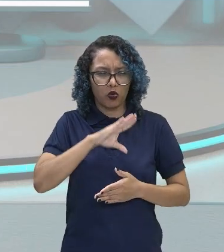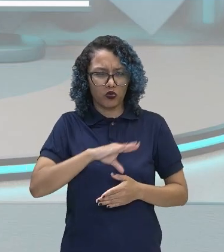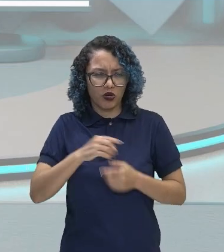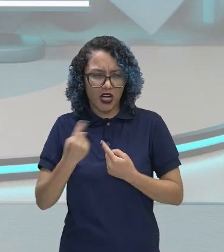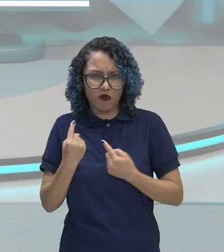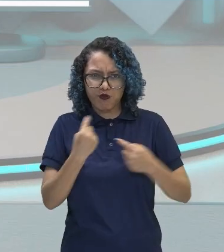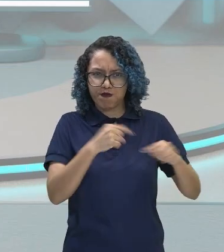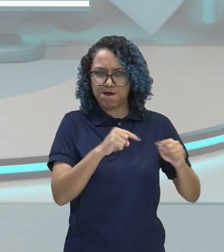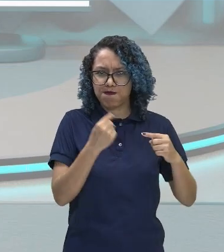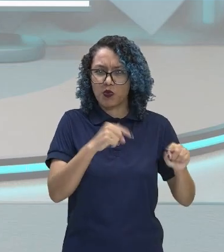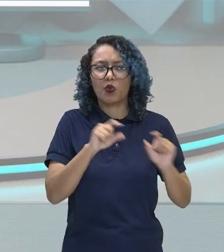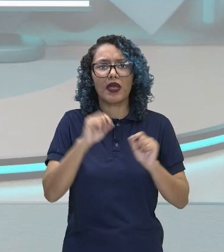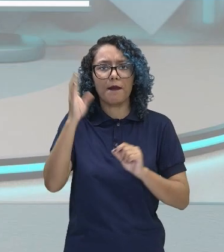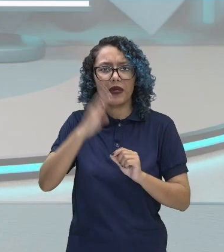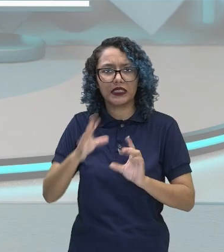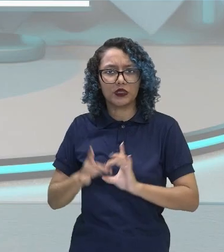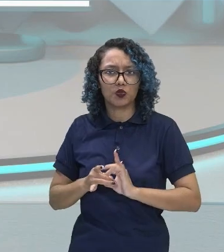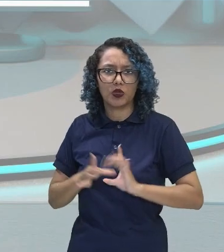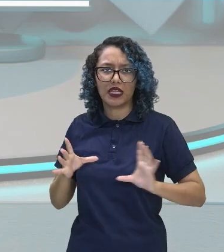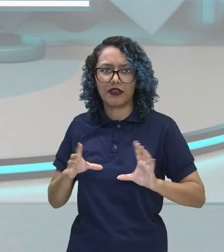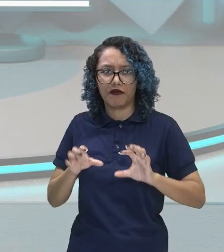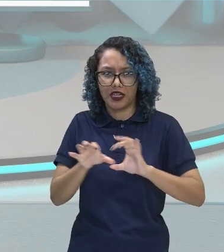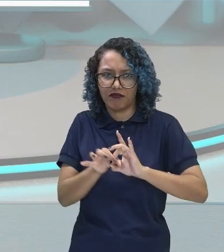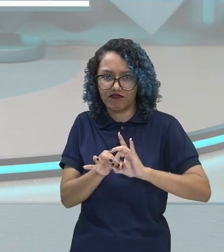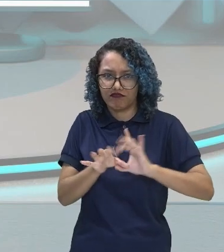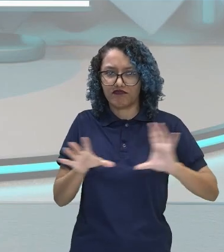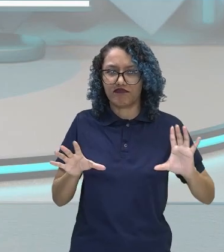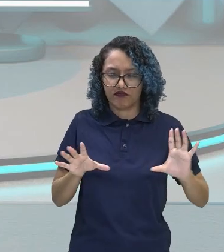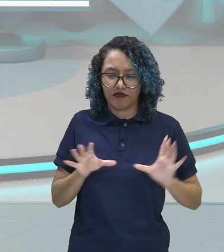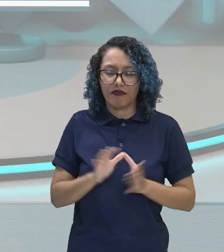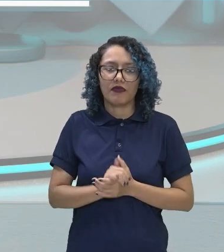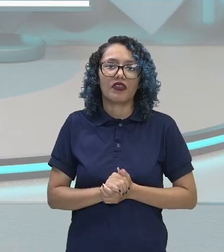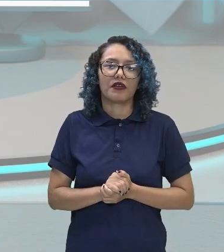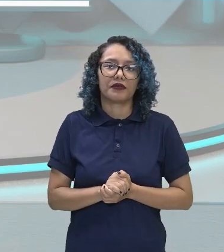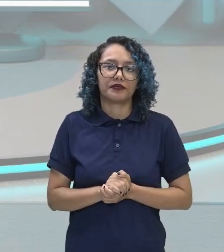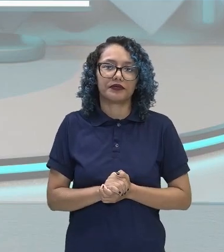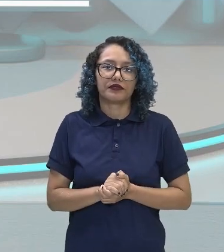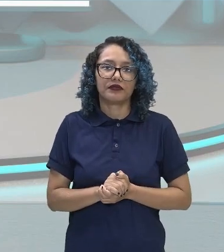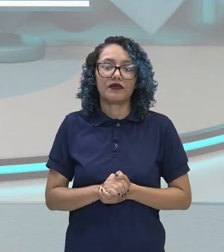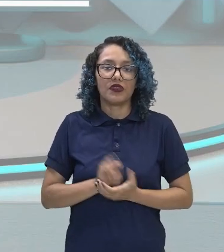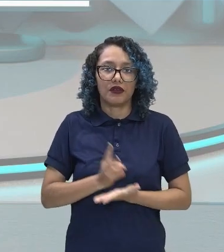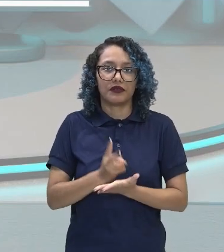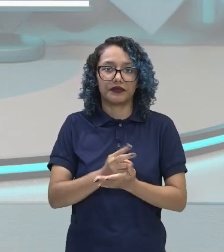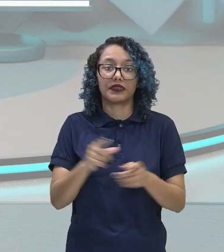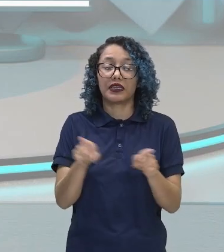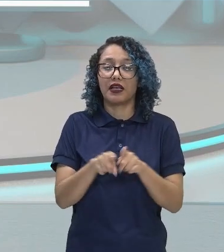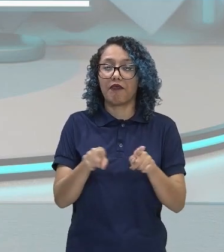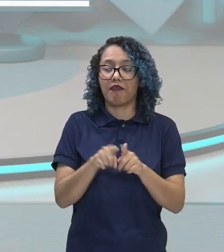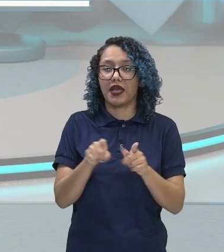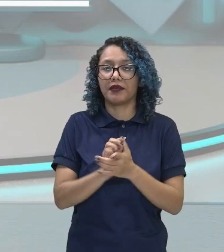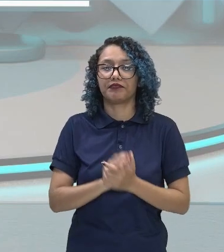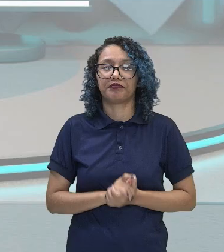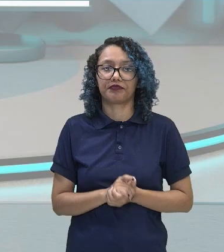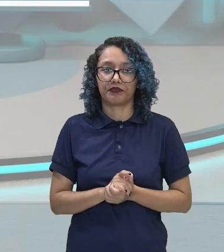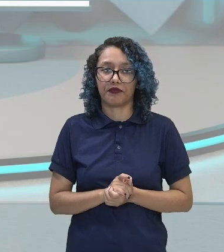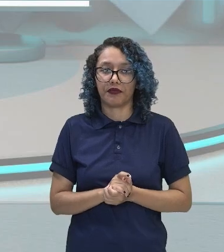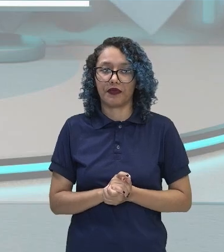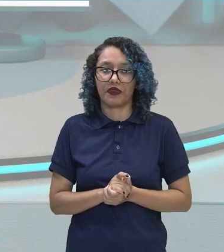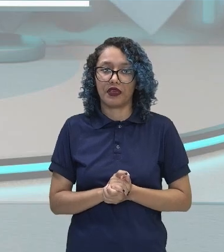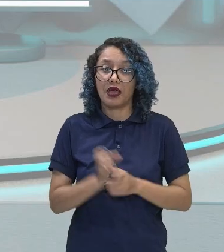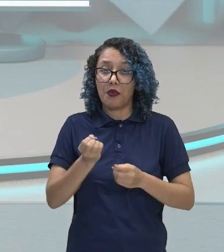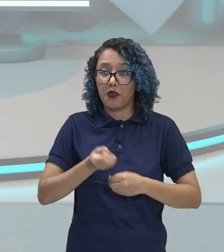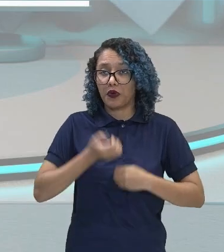libertar o Brasil de Portugal, né? Continuando, temos então a poesia lírica